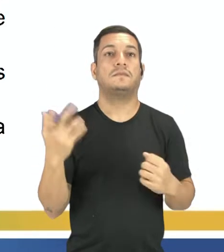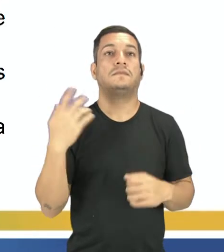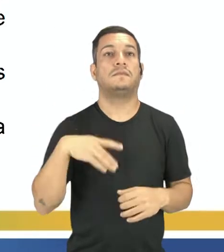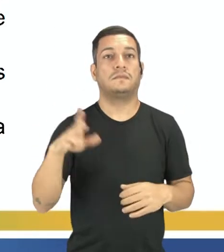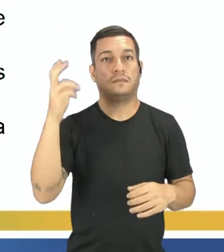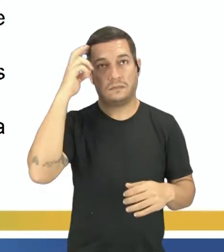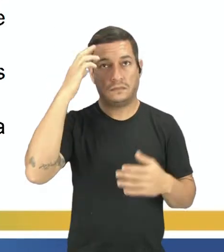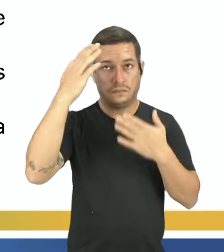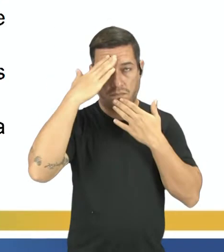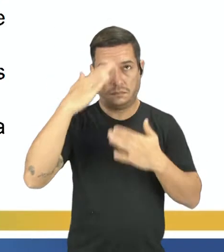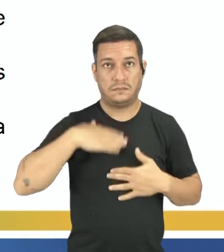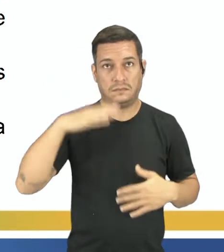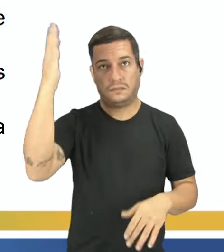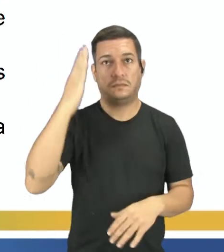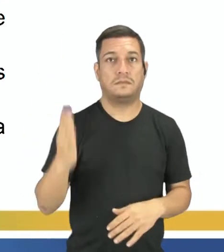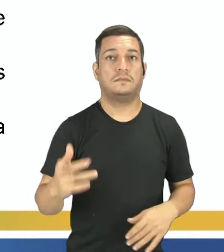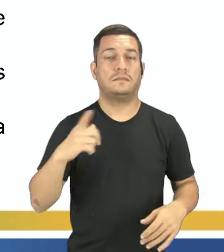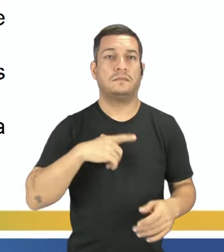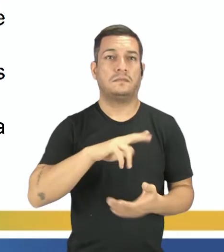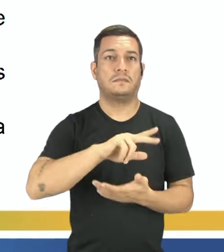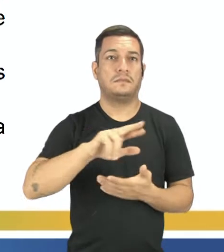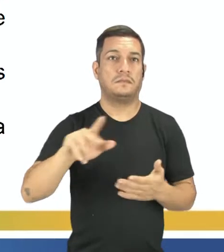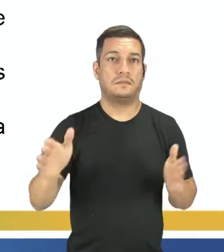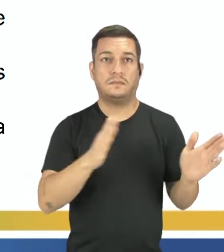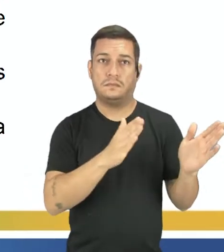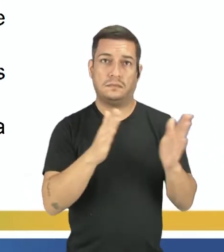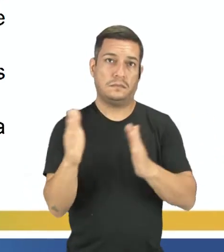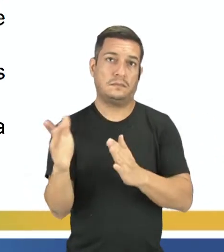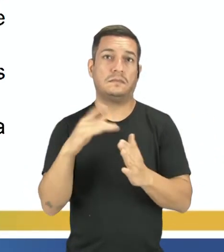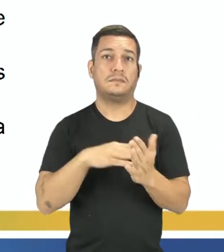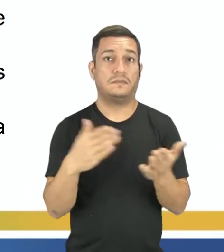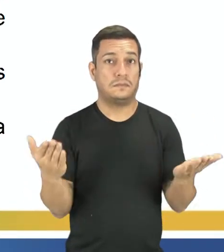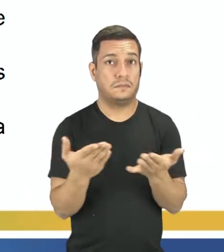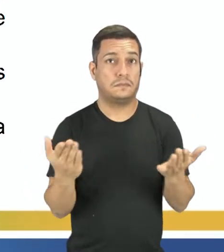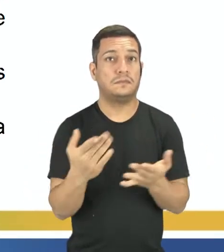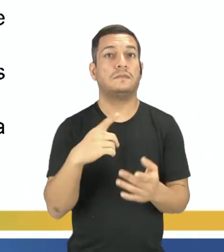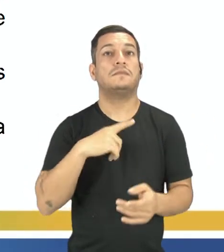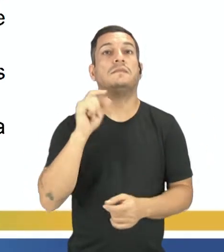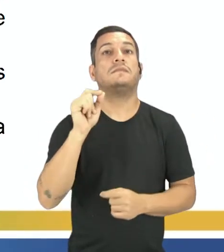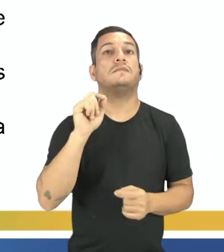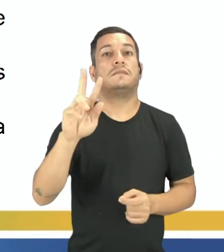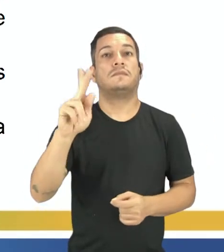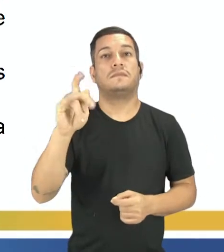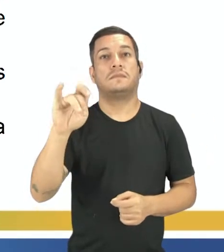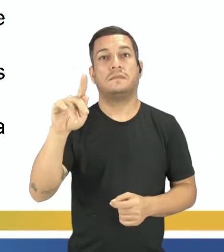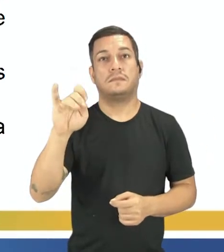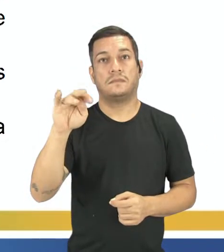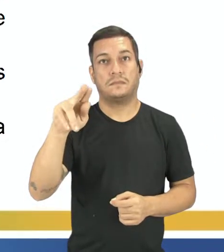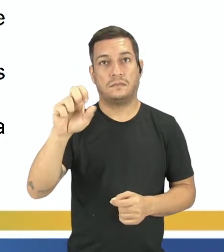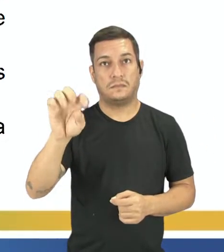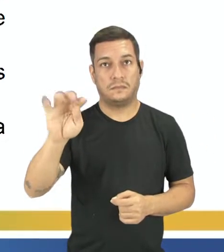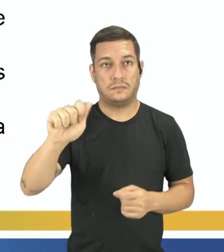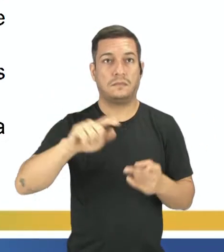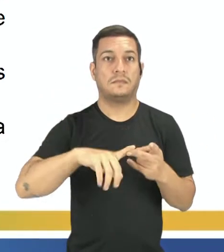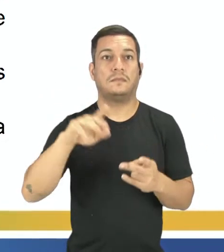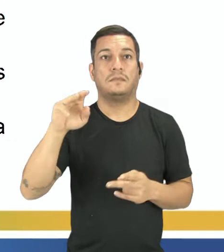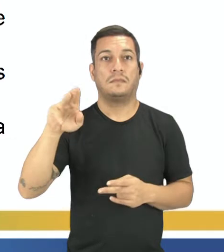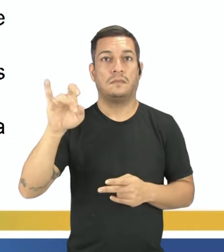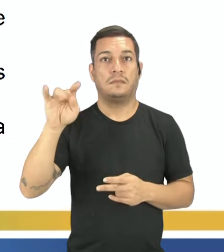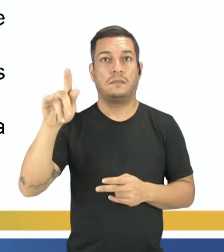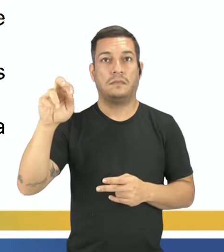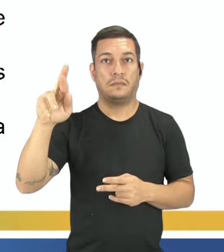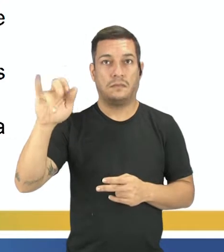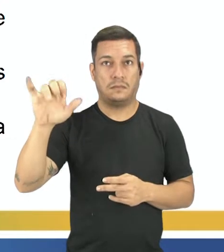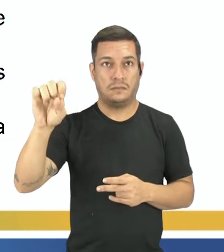no Brasil passou por várias tendências até a atual, e dentre elas estão a higienista, a militarista, a